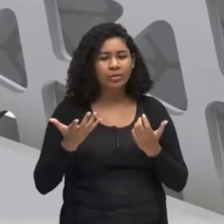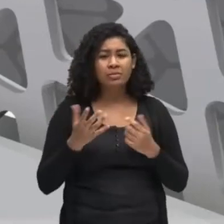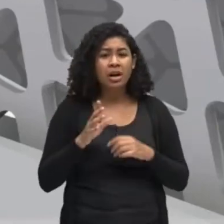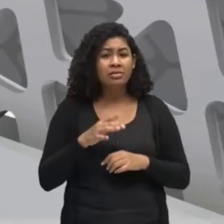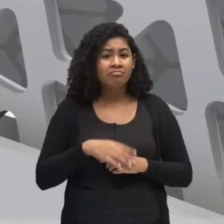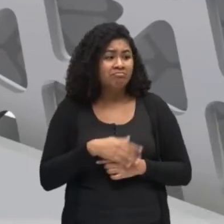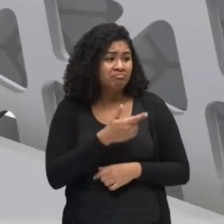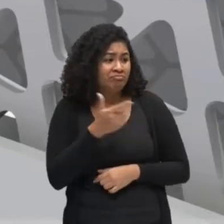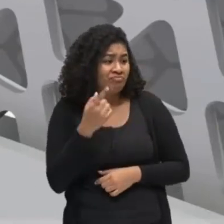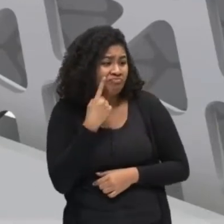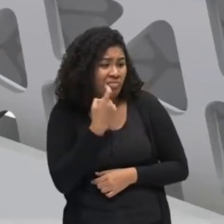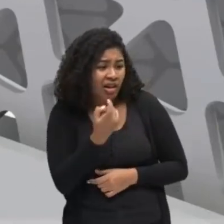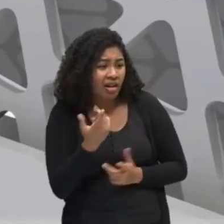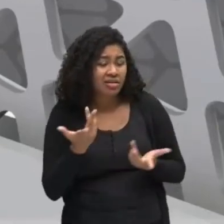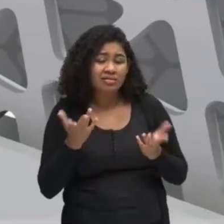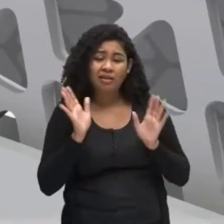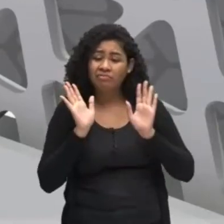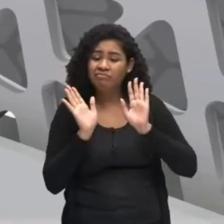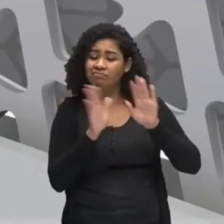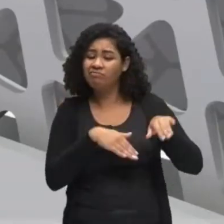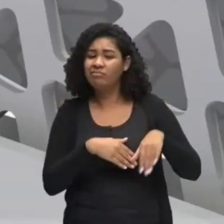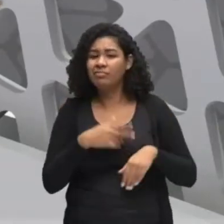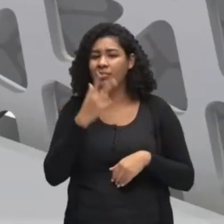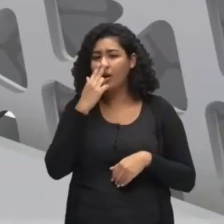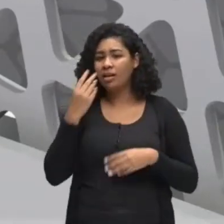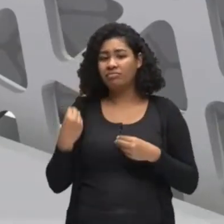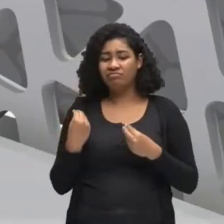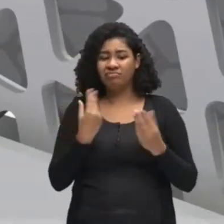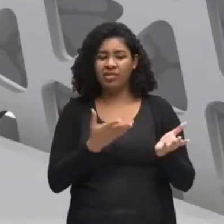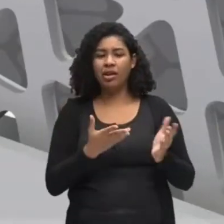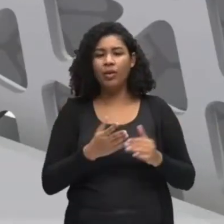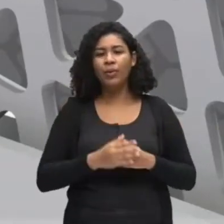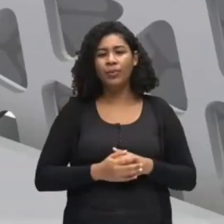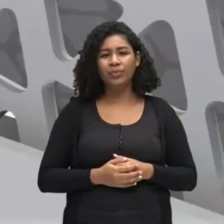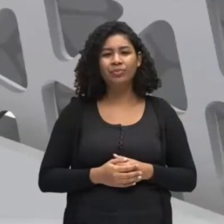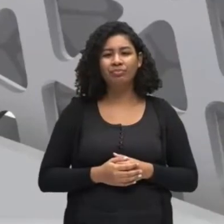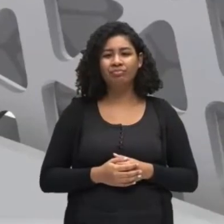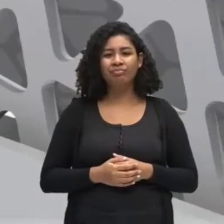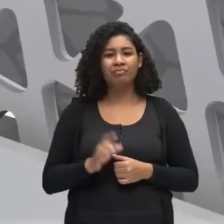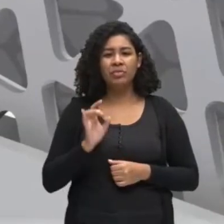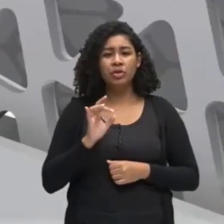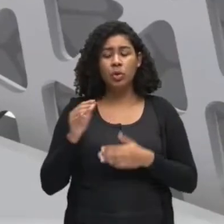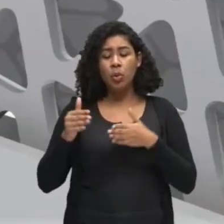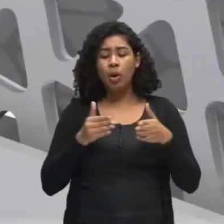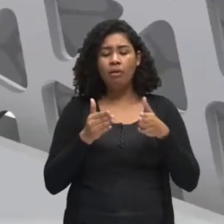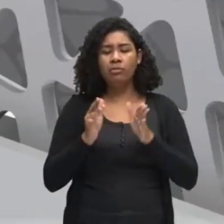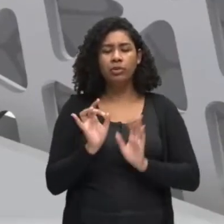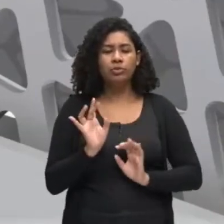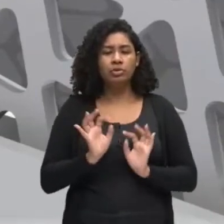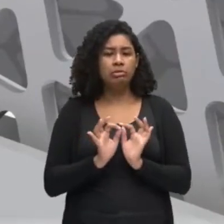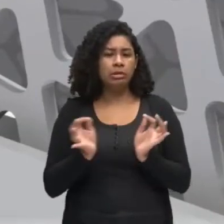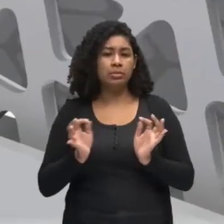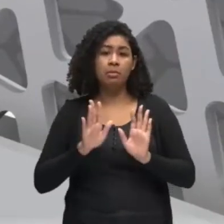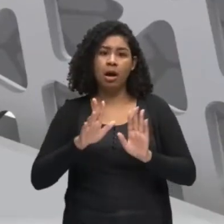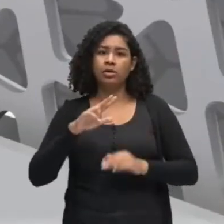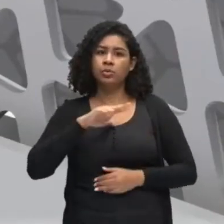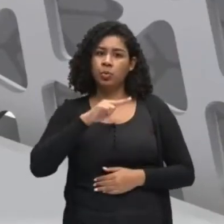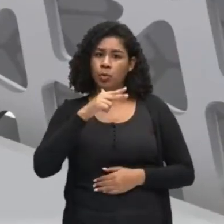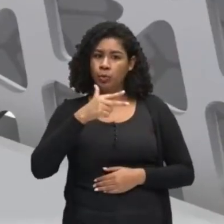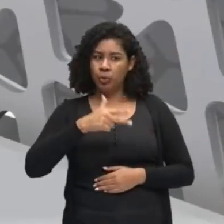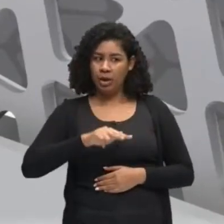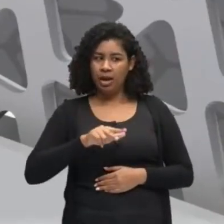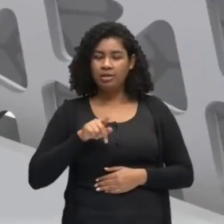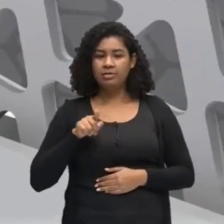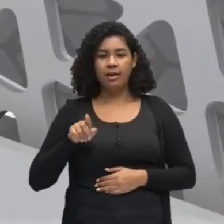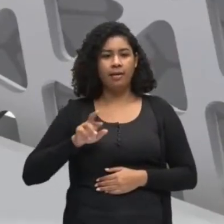não obtiveram interesse. Então a região acabou que foi apenas um vínculo ali de passagem. Já os portugueses não. Eles